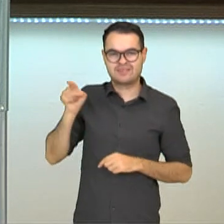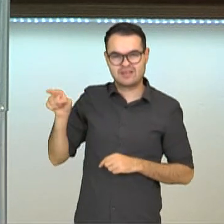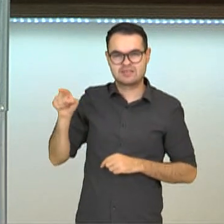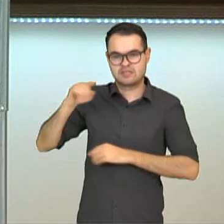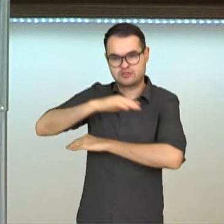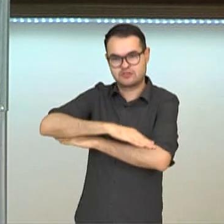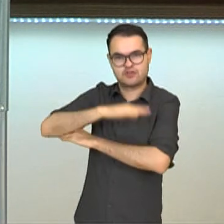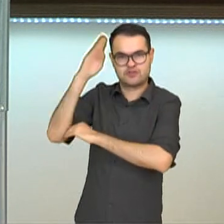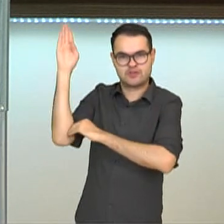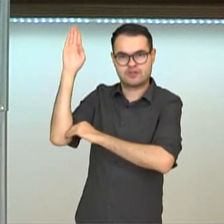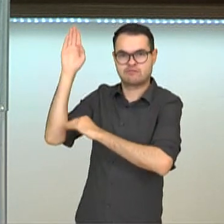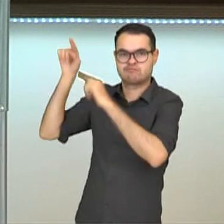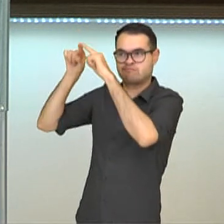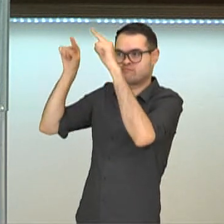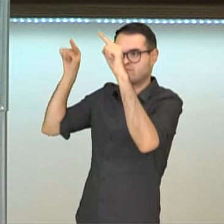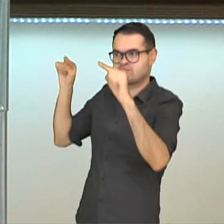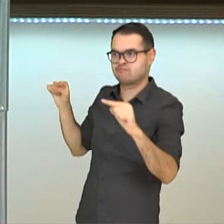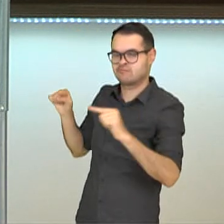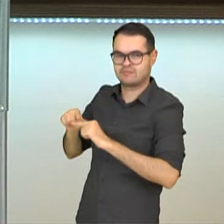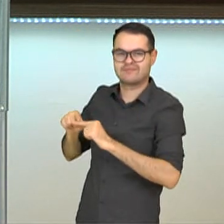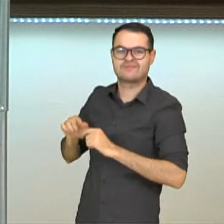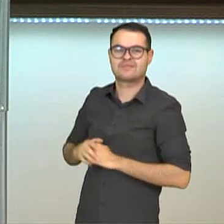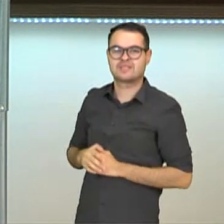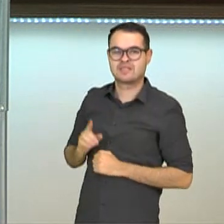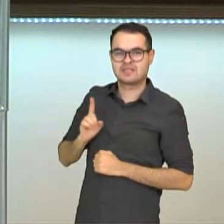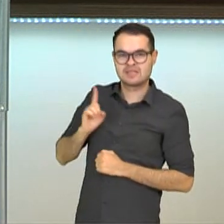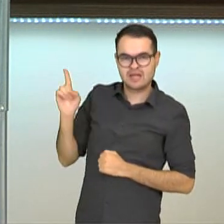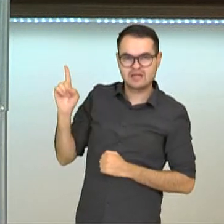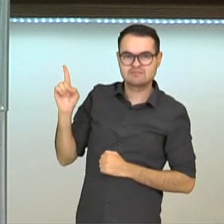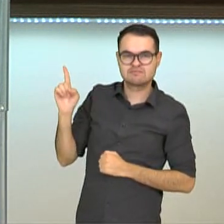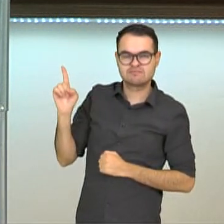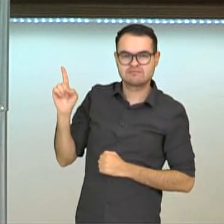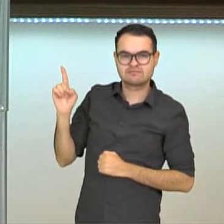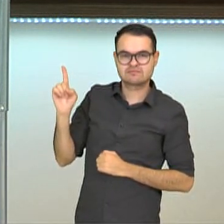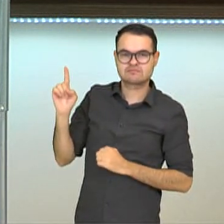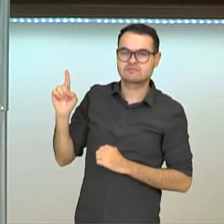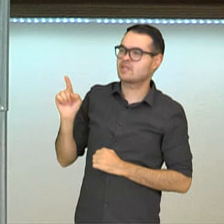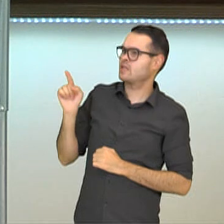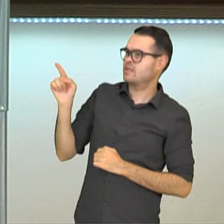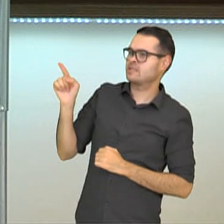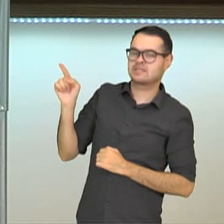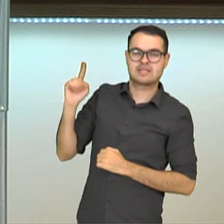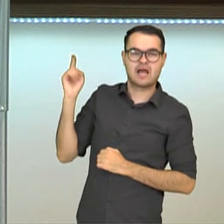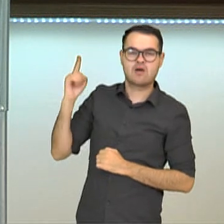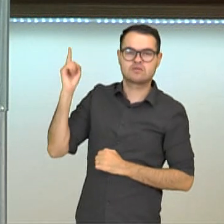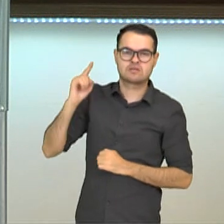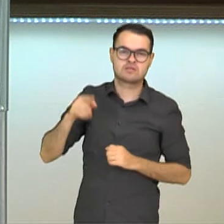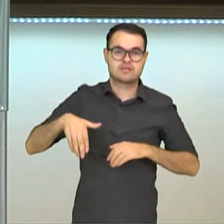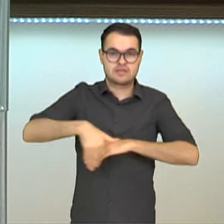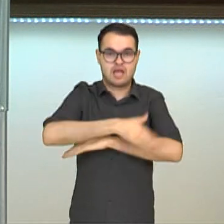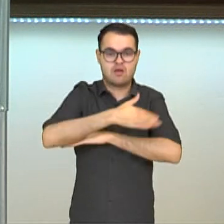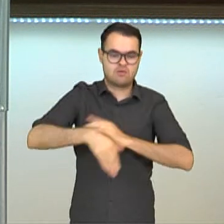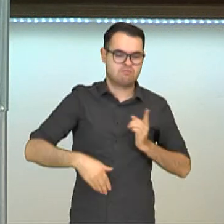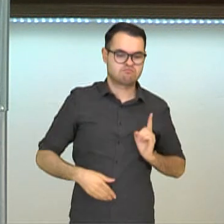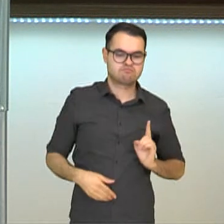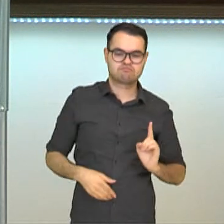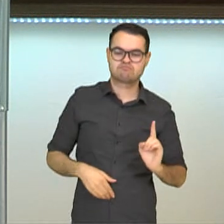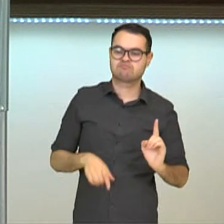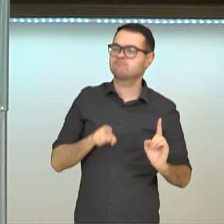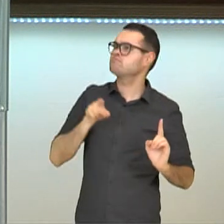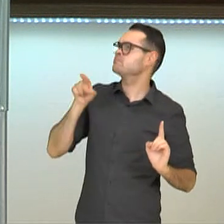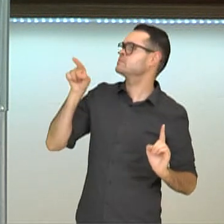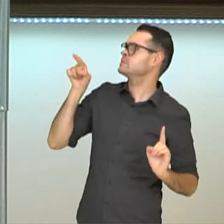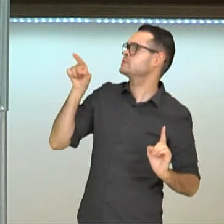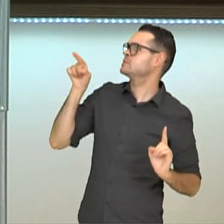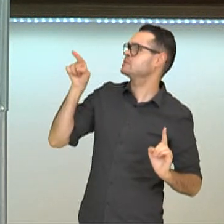do sobrado e ele passa na rua e não alcança, ela está muito alto. E também ele acha